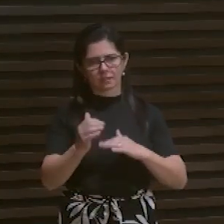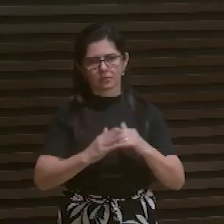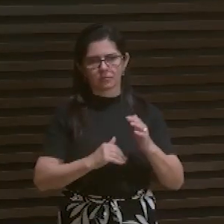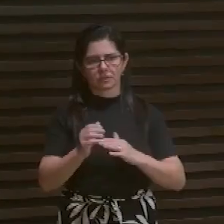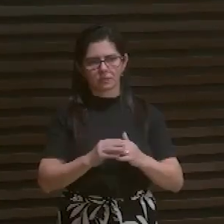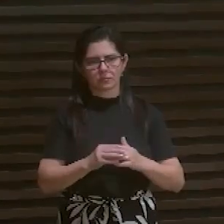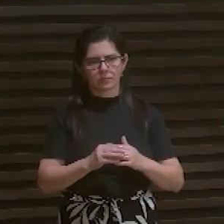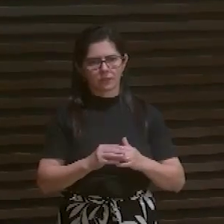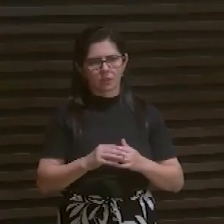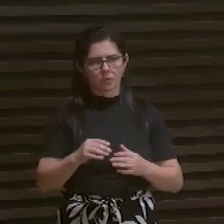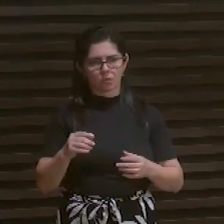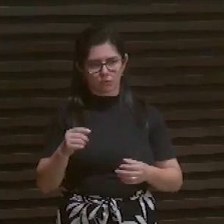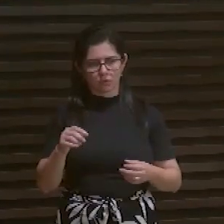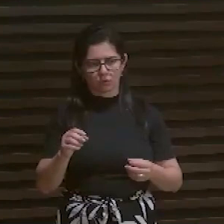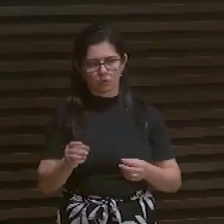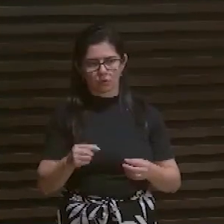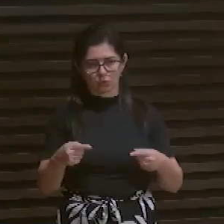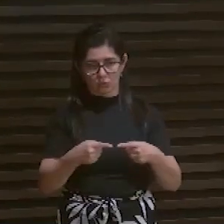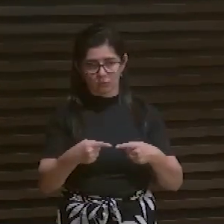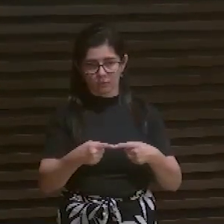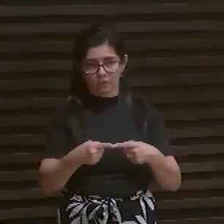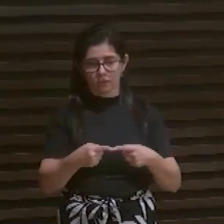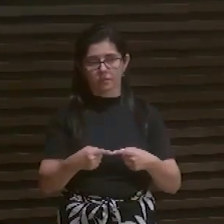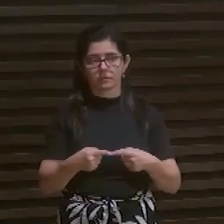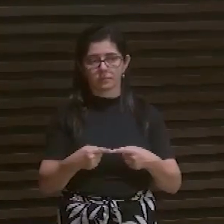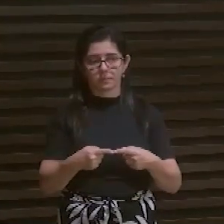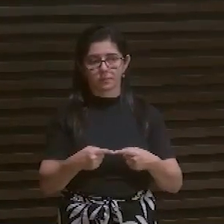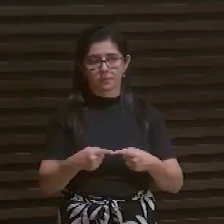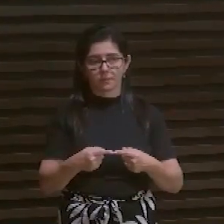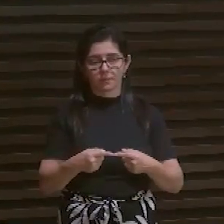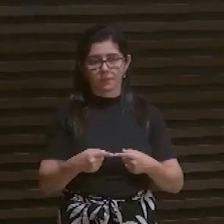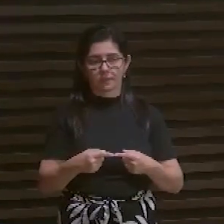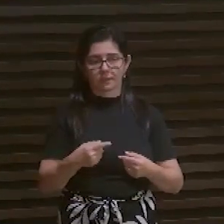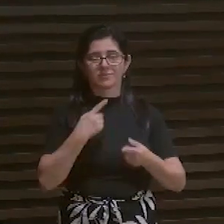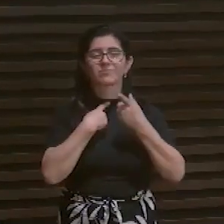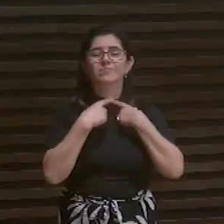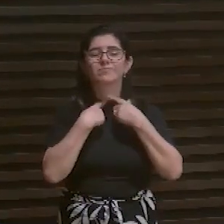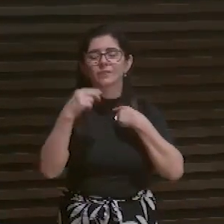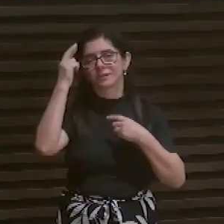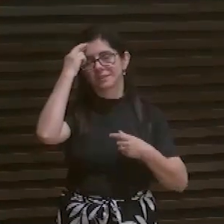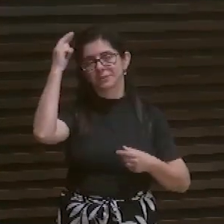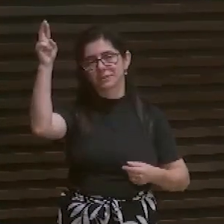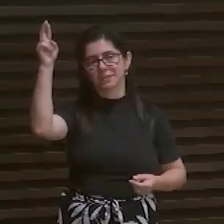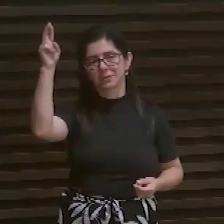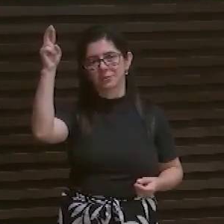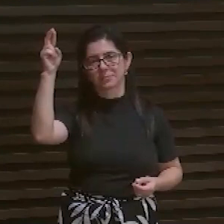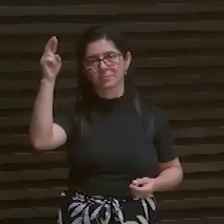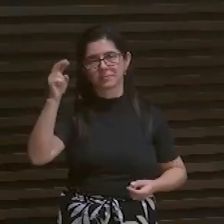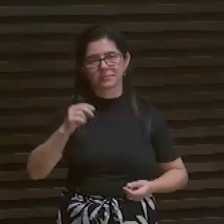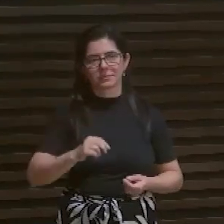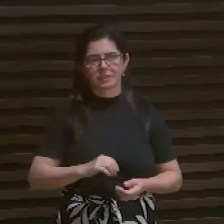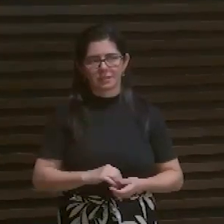nós. Essas obras não são obras que são do coração do Senhor. Elas são frutos de sabedoria humana e são frutos da nossa